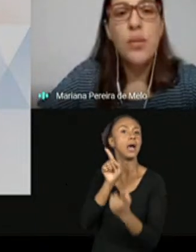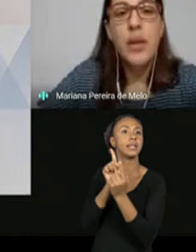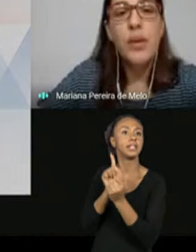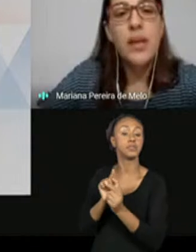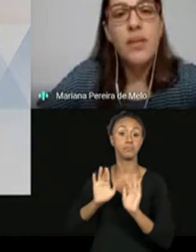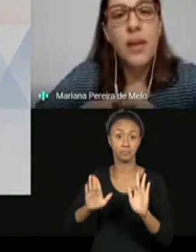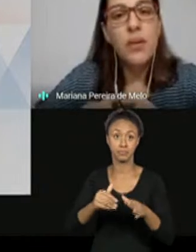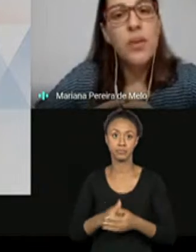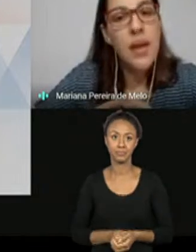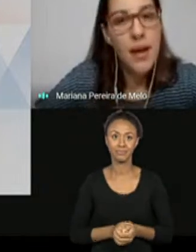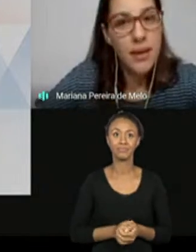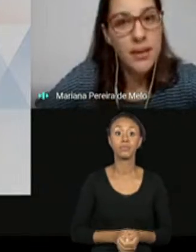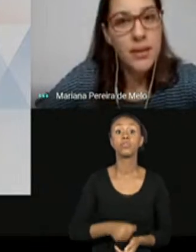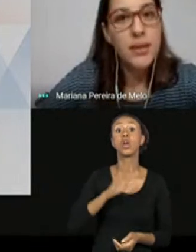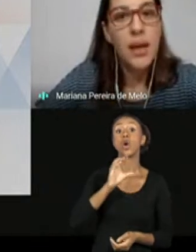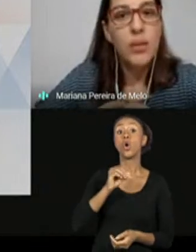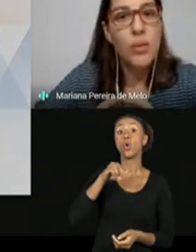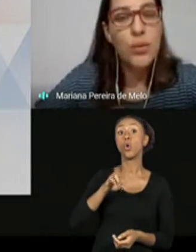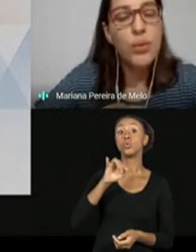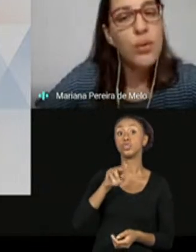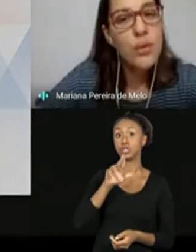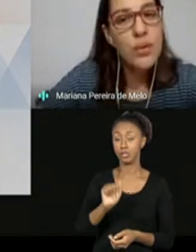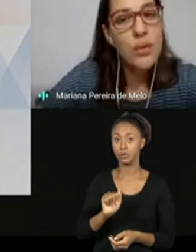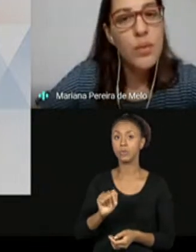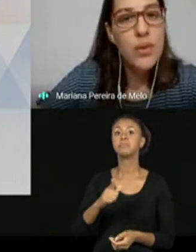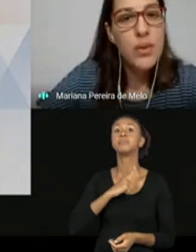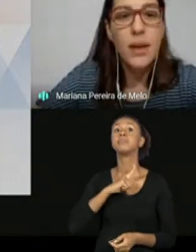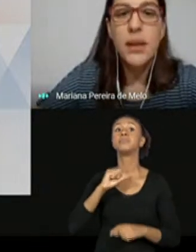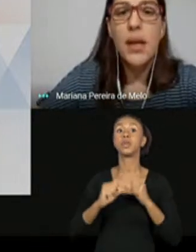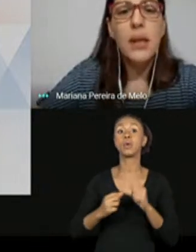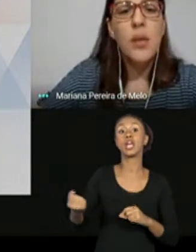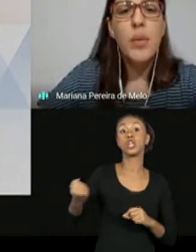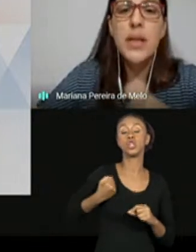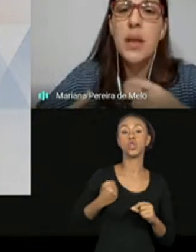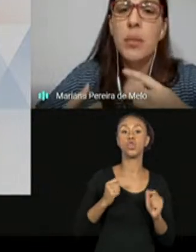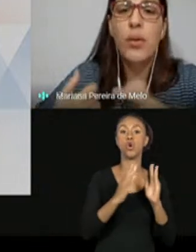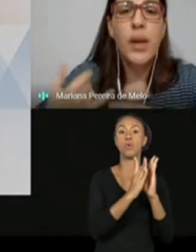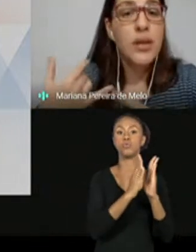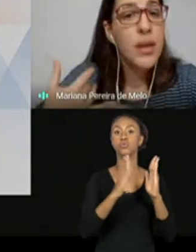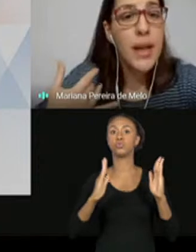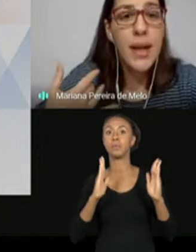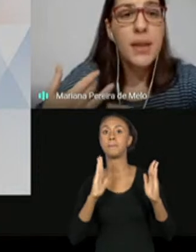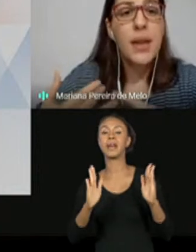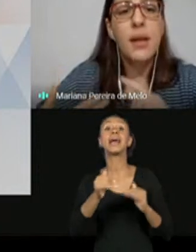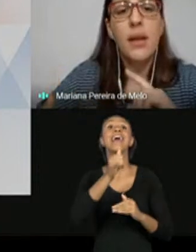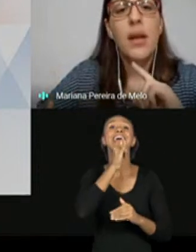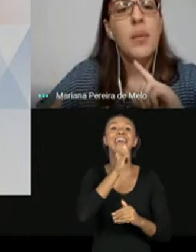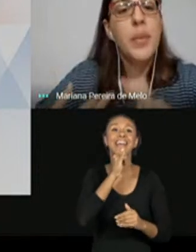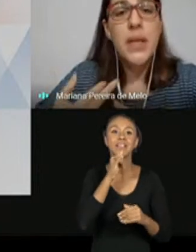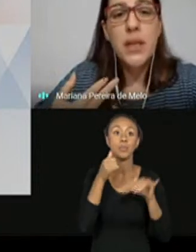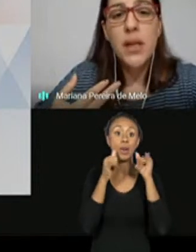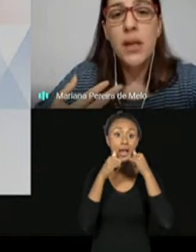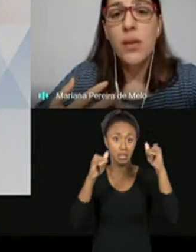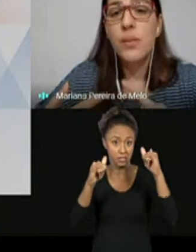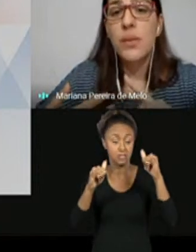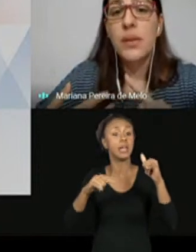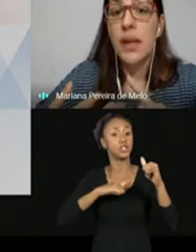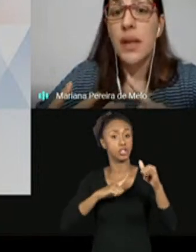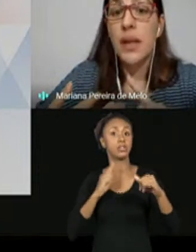que assumem o intervalo nos reais, tá? No conjunto dos números reais. Então, por exemplo, corrente elétrica,